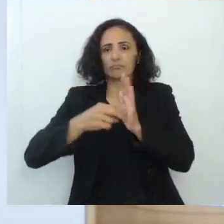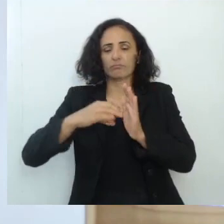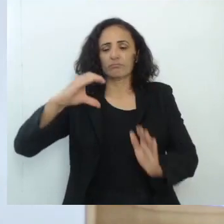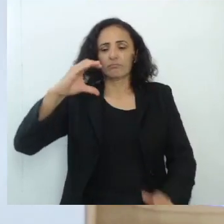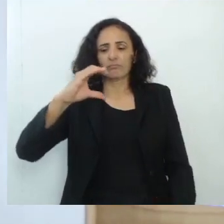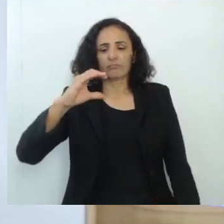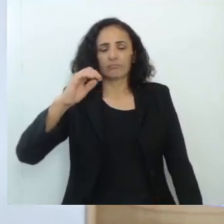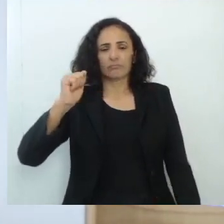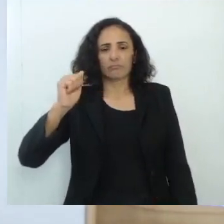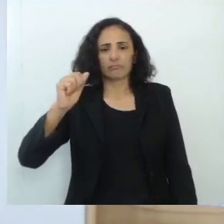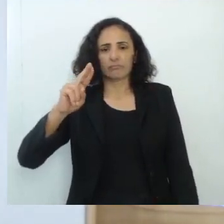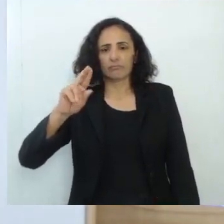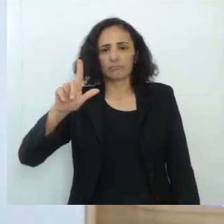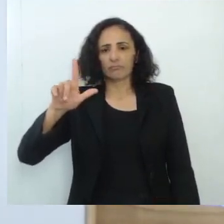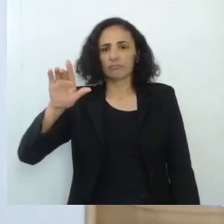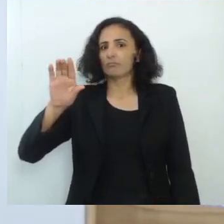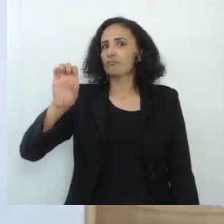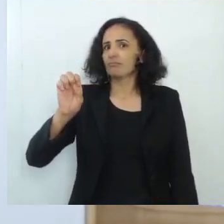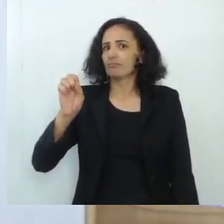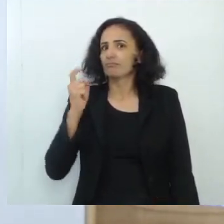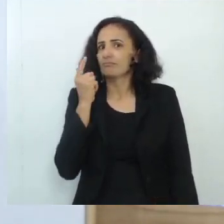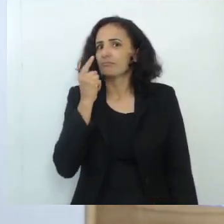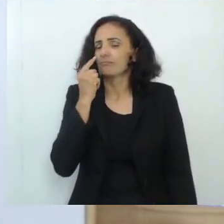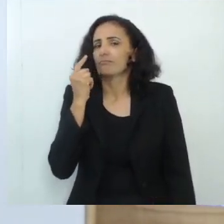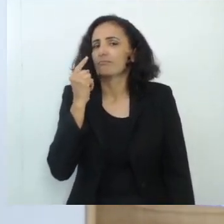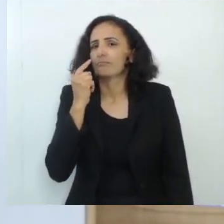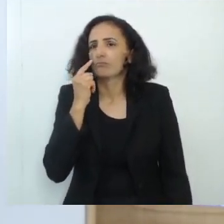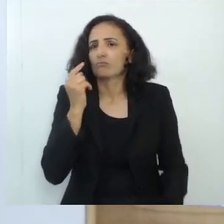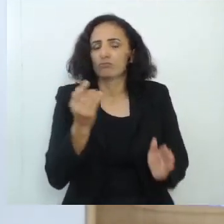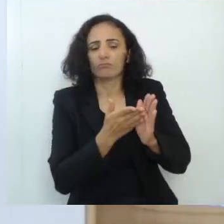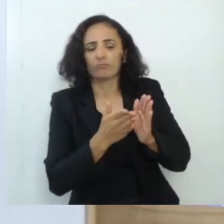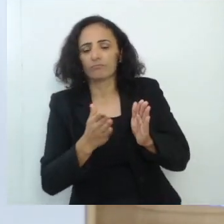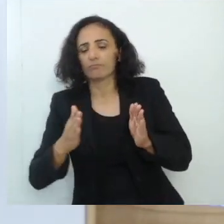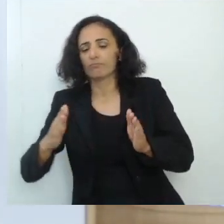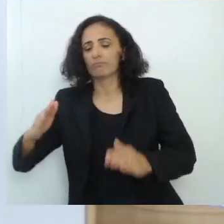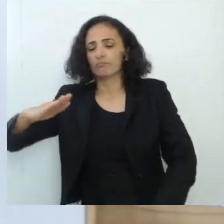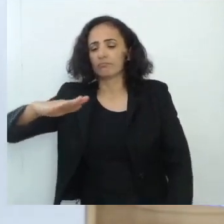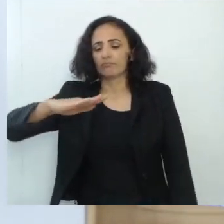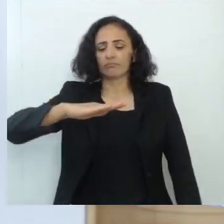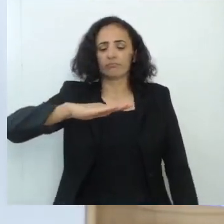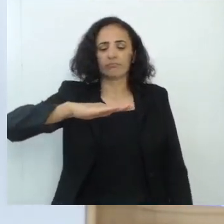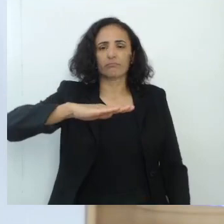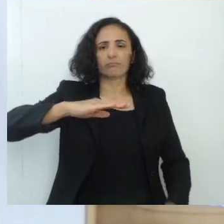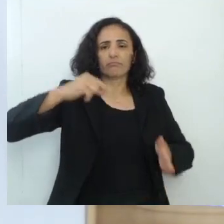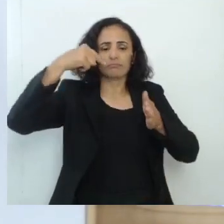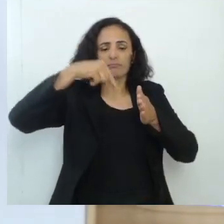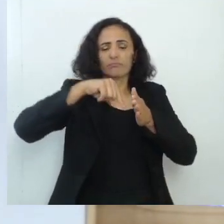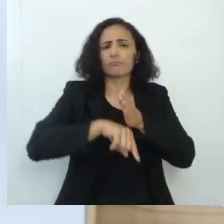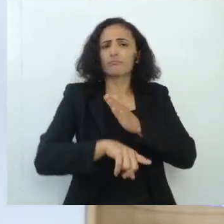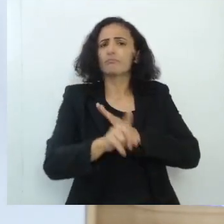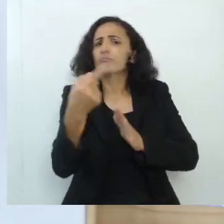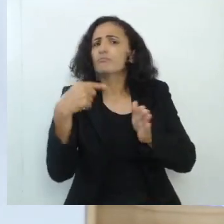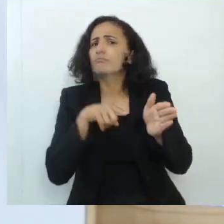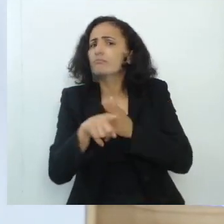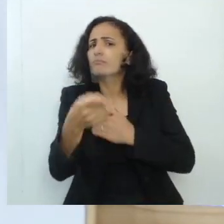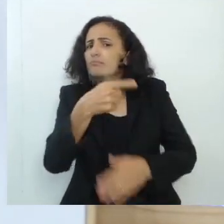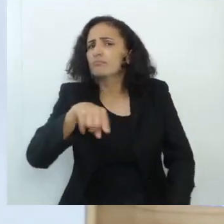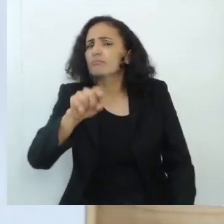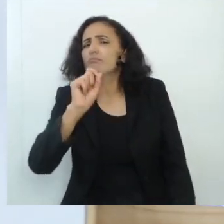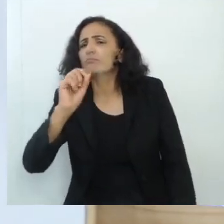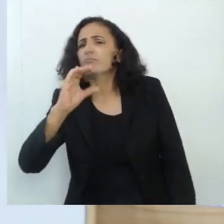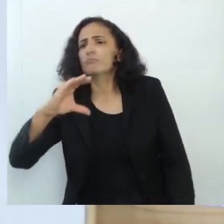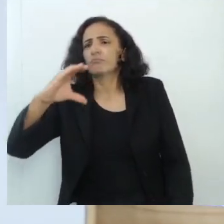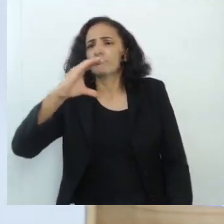Esse rizoma, ele é um caule, tá? Ele é um caule horizontal e subterrâneo. Então, se perguntarem a vocês quem é o caule